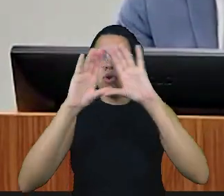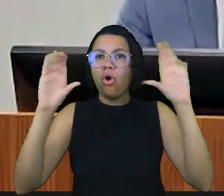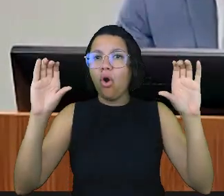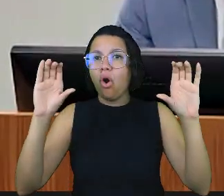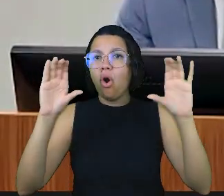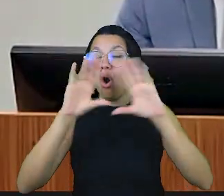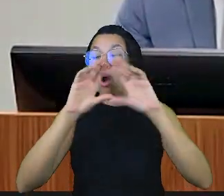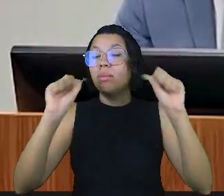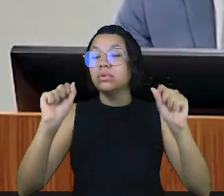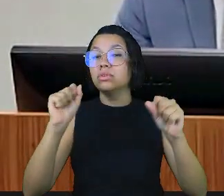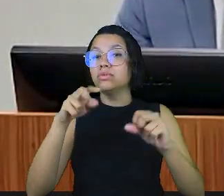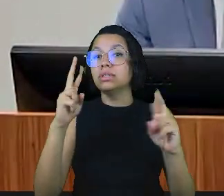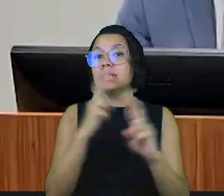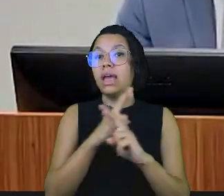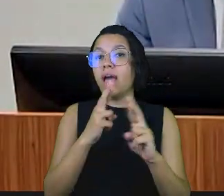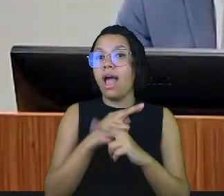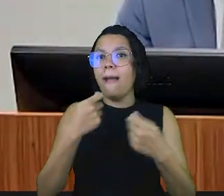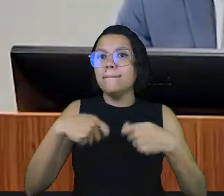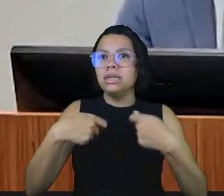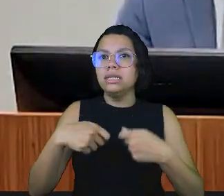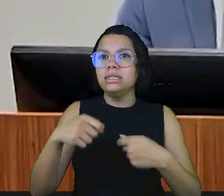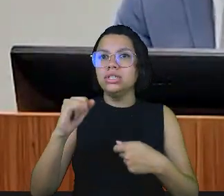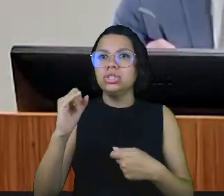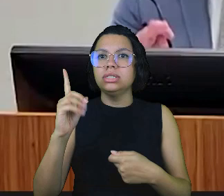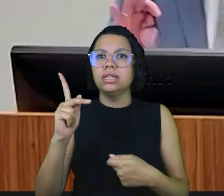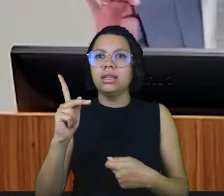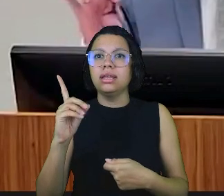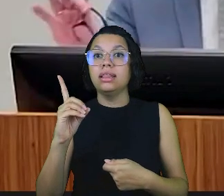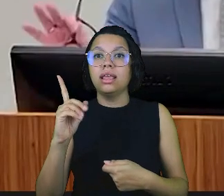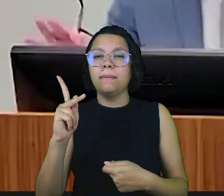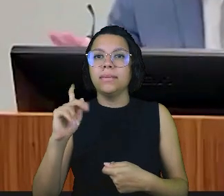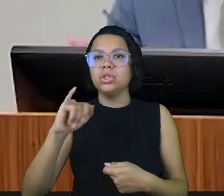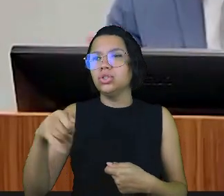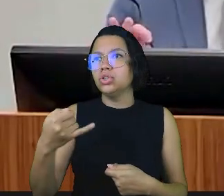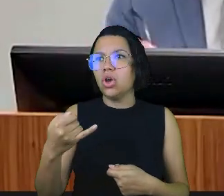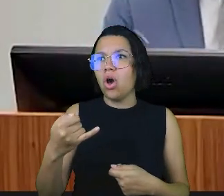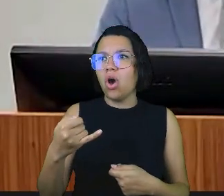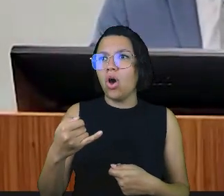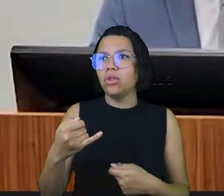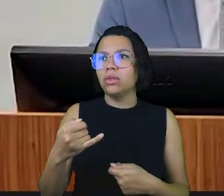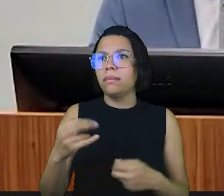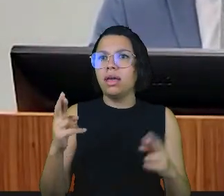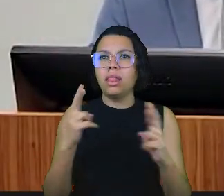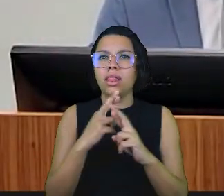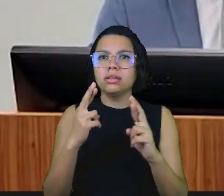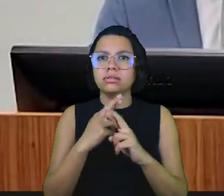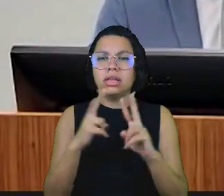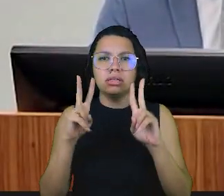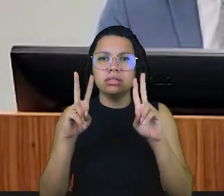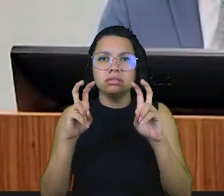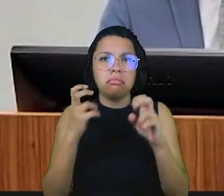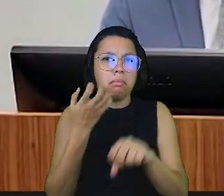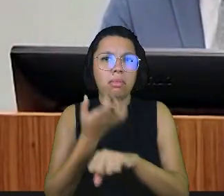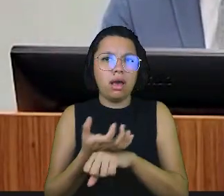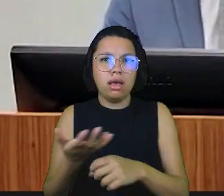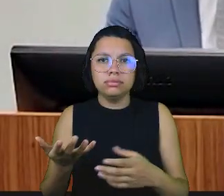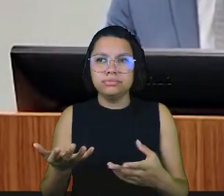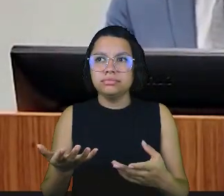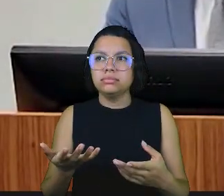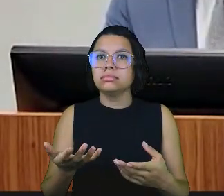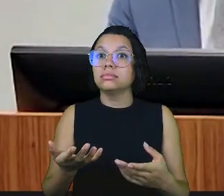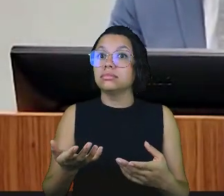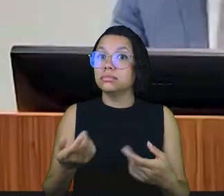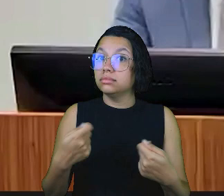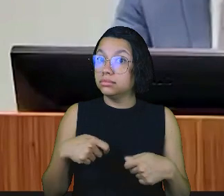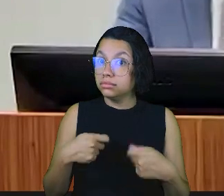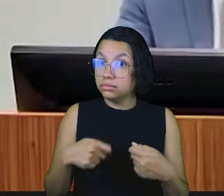IDPJ para casos desse timbre. É preciso muito juízo,